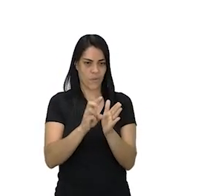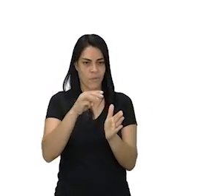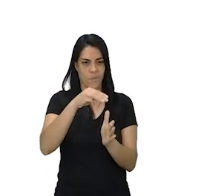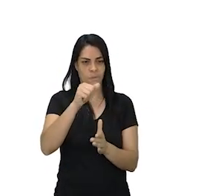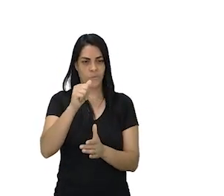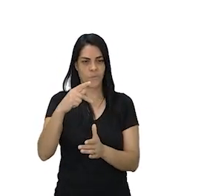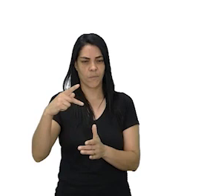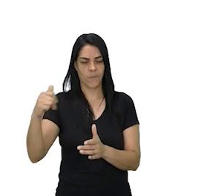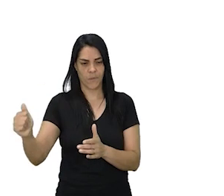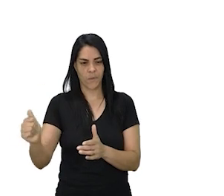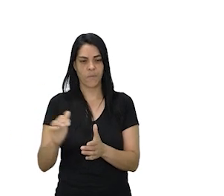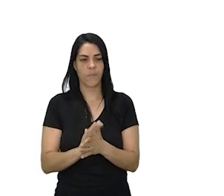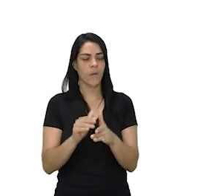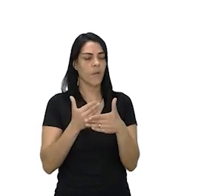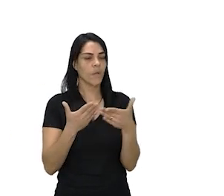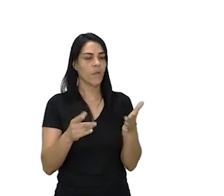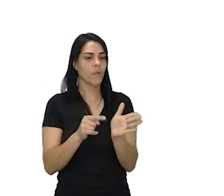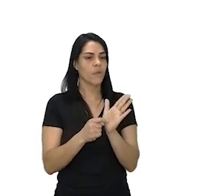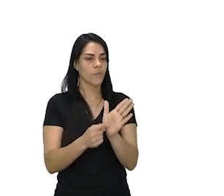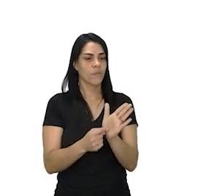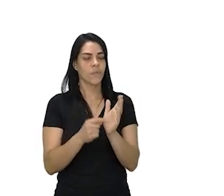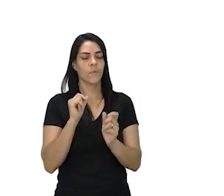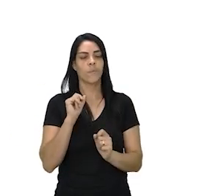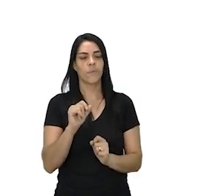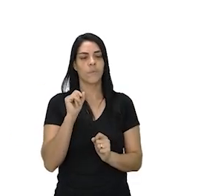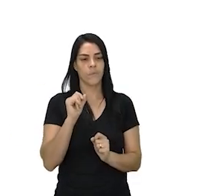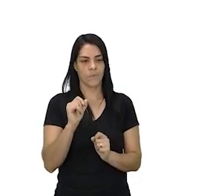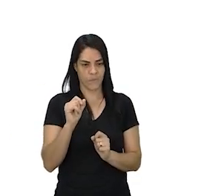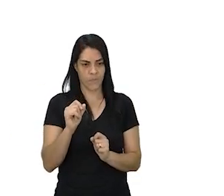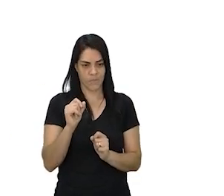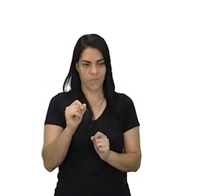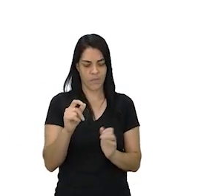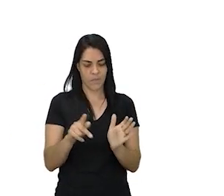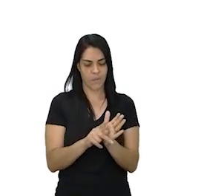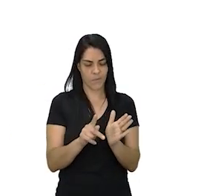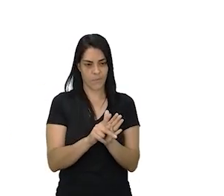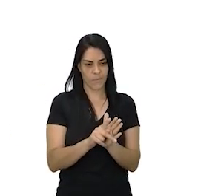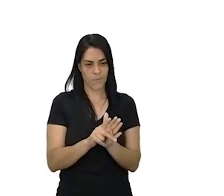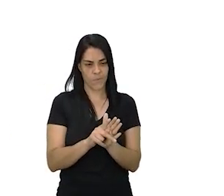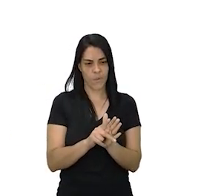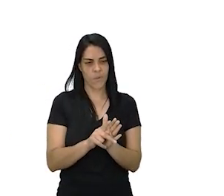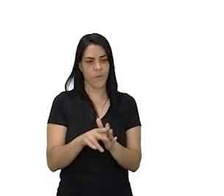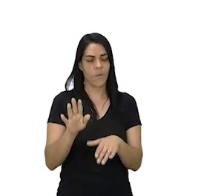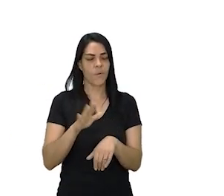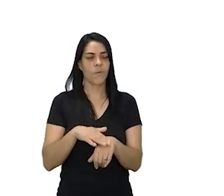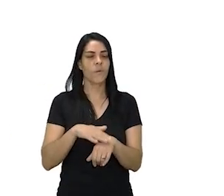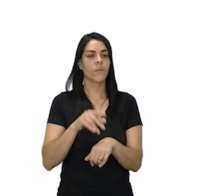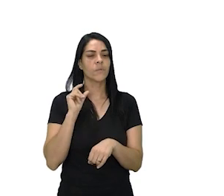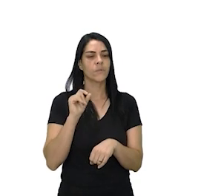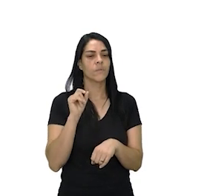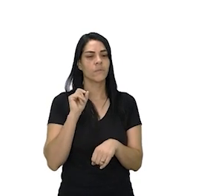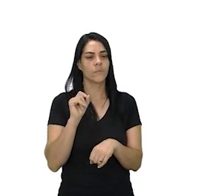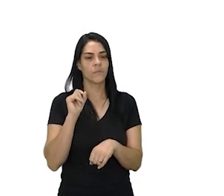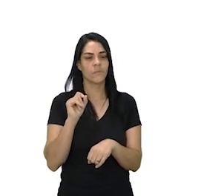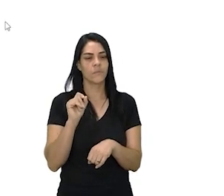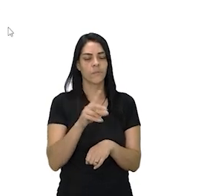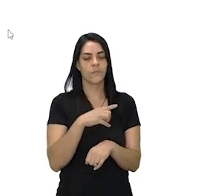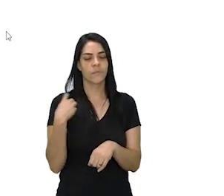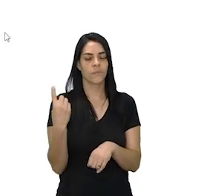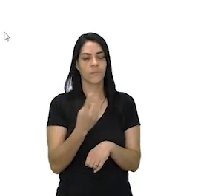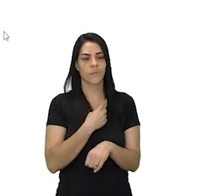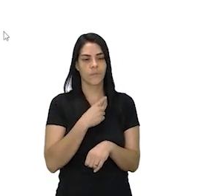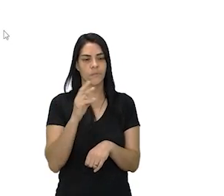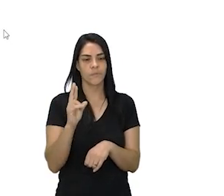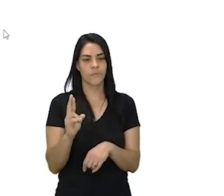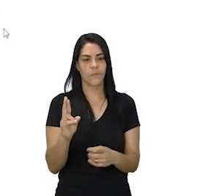fundo, do que a gente está trazendo aqui, estes elementos, no fundo, fazem parte da nossa representação, né,